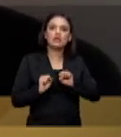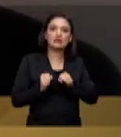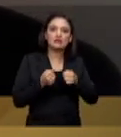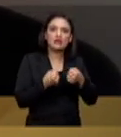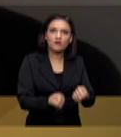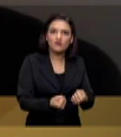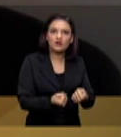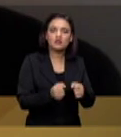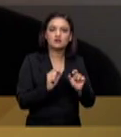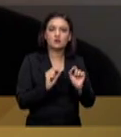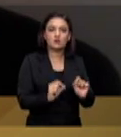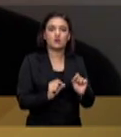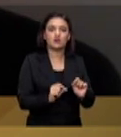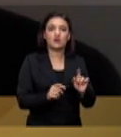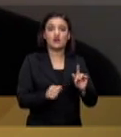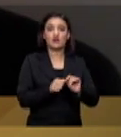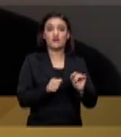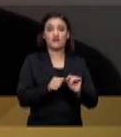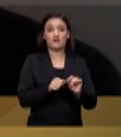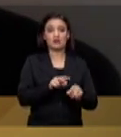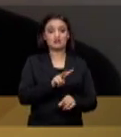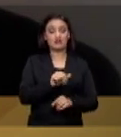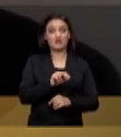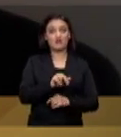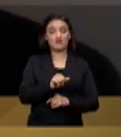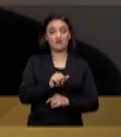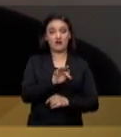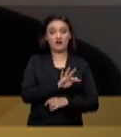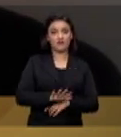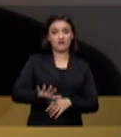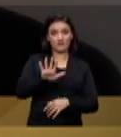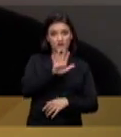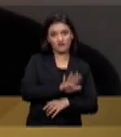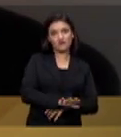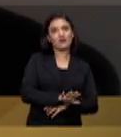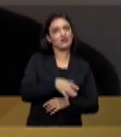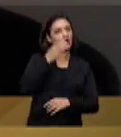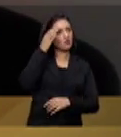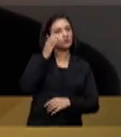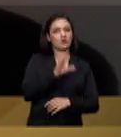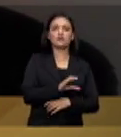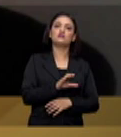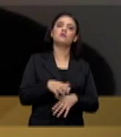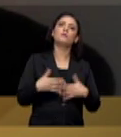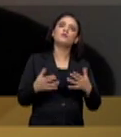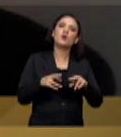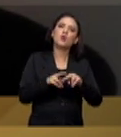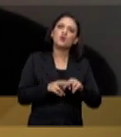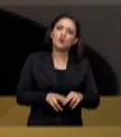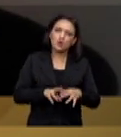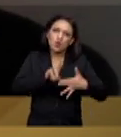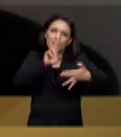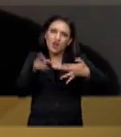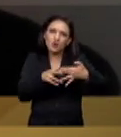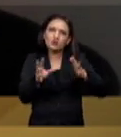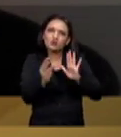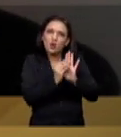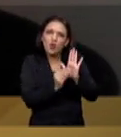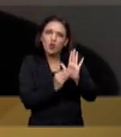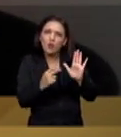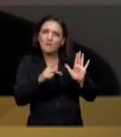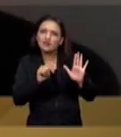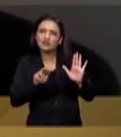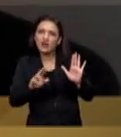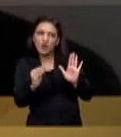competência ampla da vara federal em pauta. Nas razões recursais, sustenta a Procuradoria-Geral